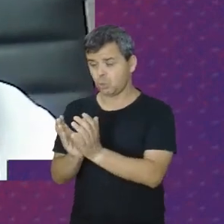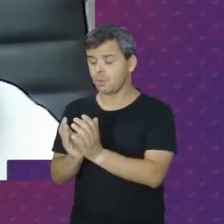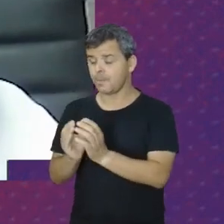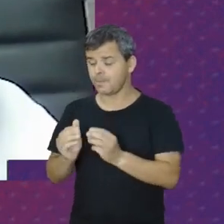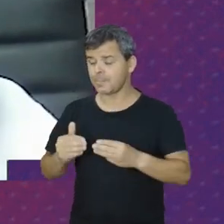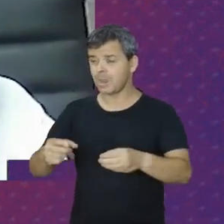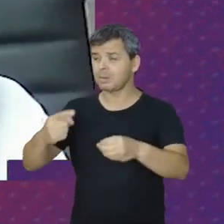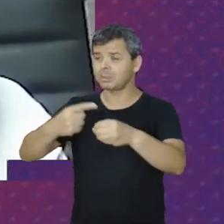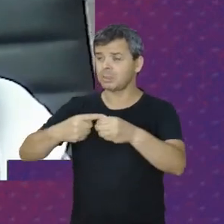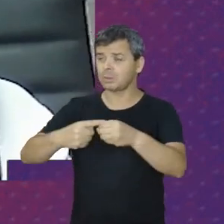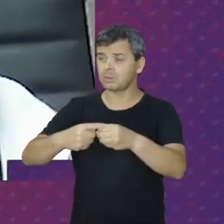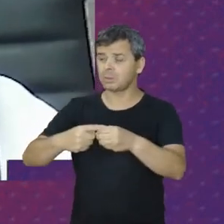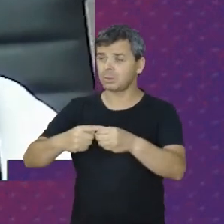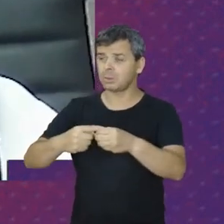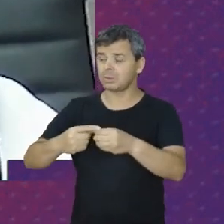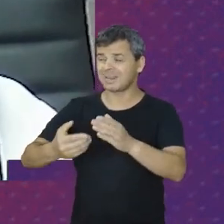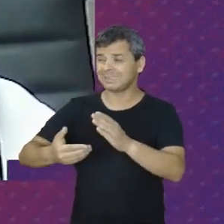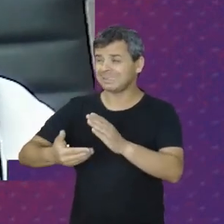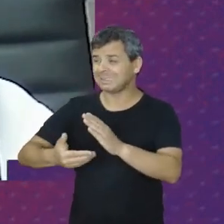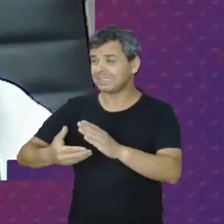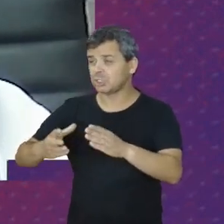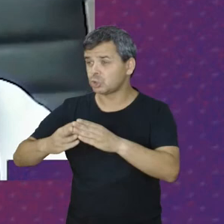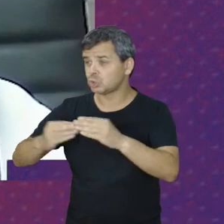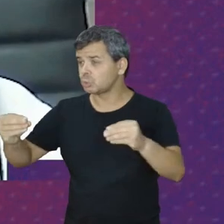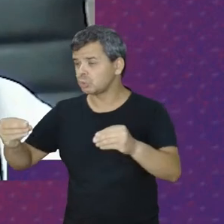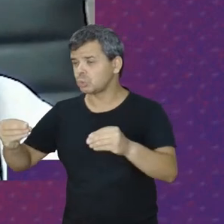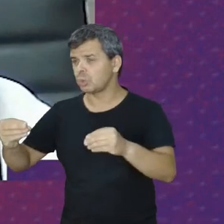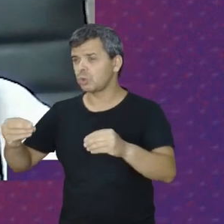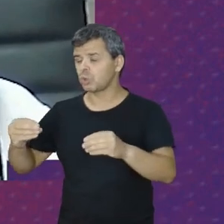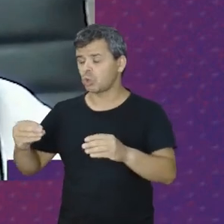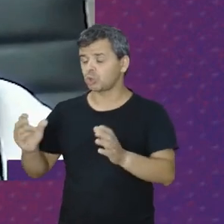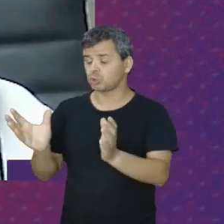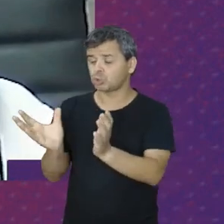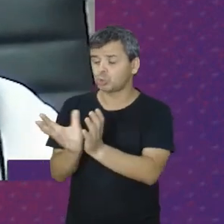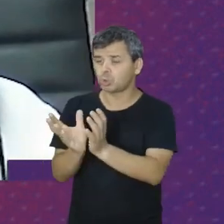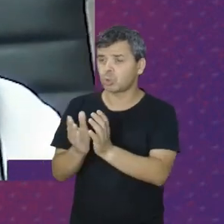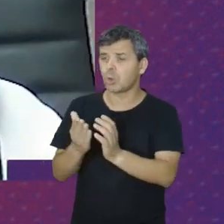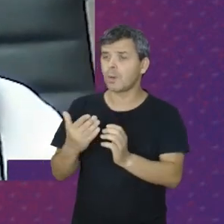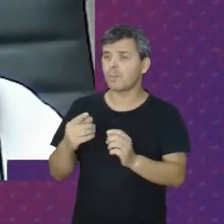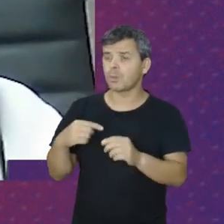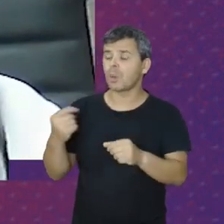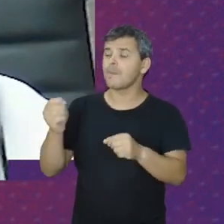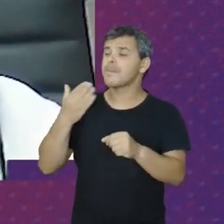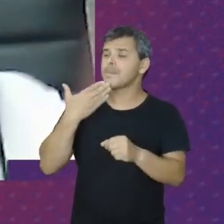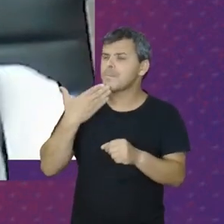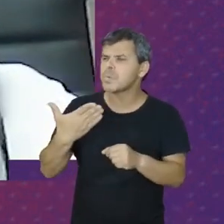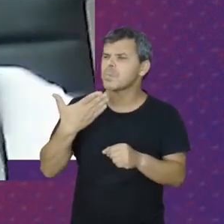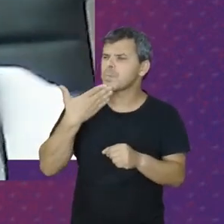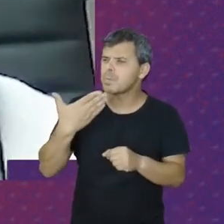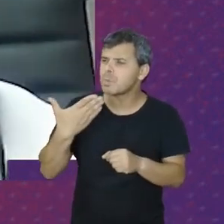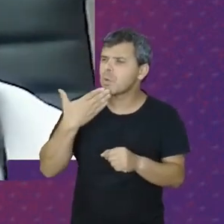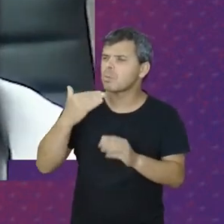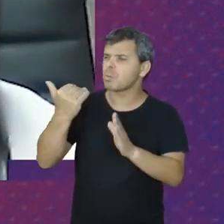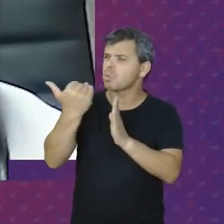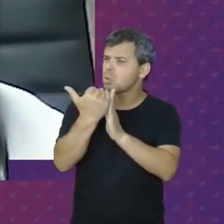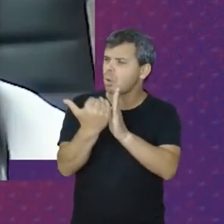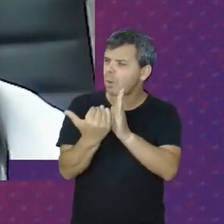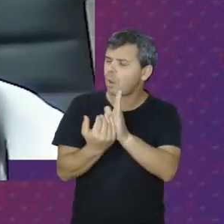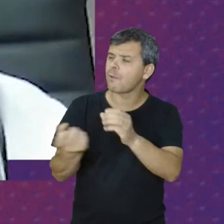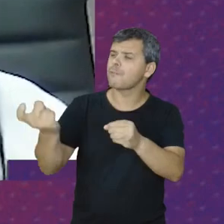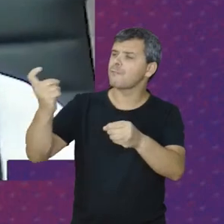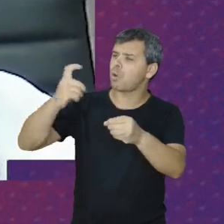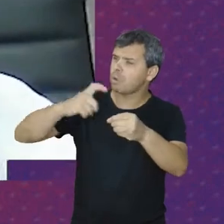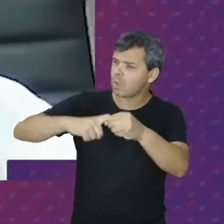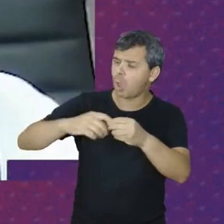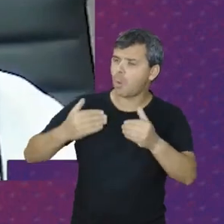Cidades, que tinha sido extinto, nós, durante a comissão, a transição, nós fizemos tudo para retomar, fizemos toda a programação de retomada desse